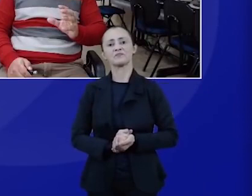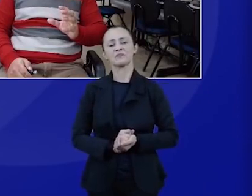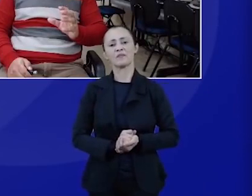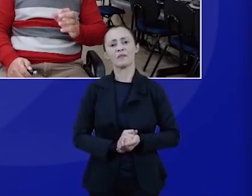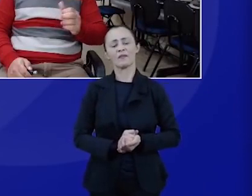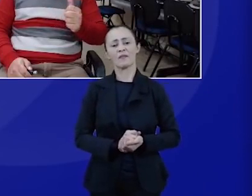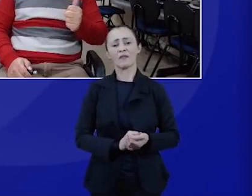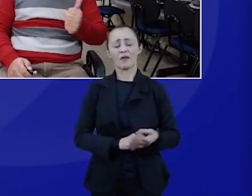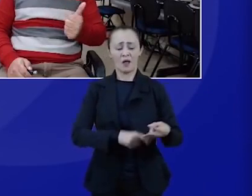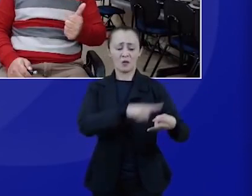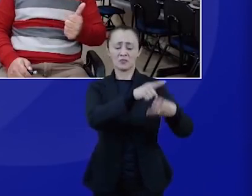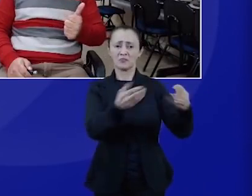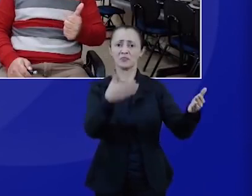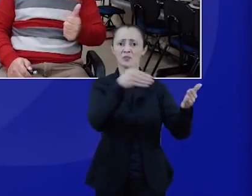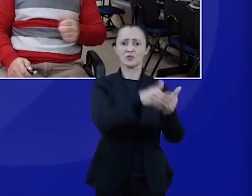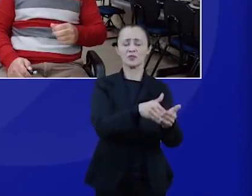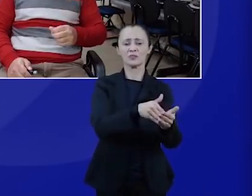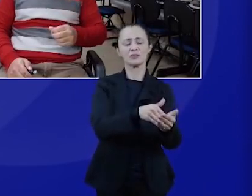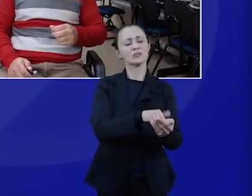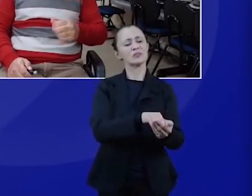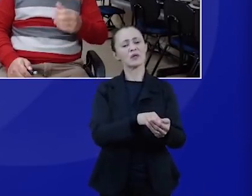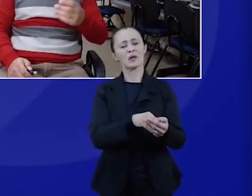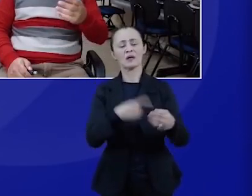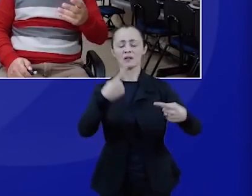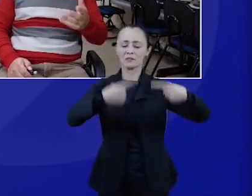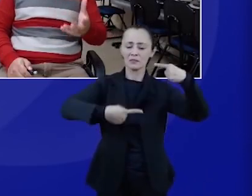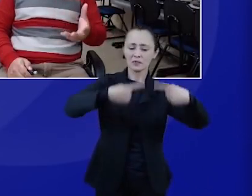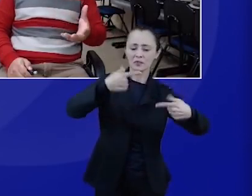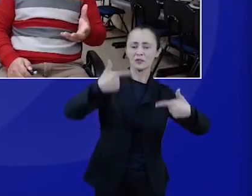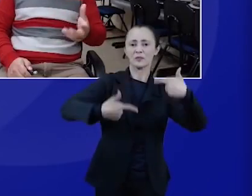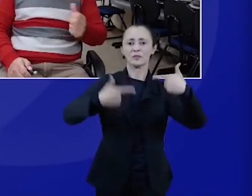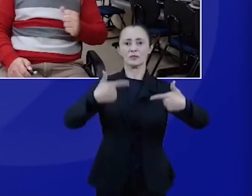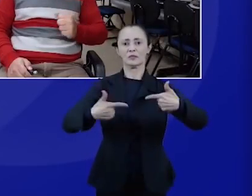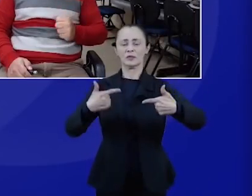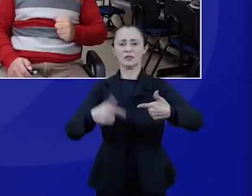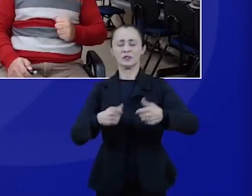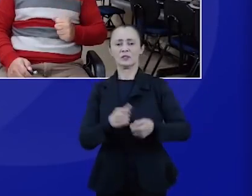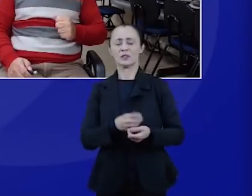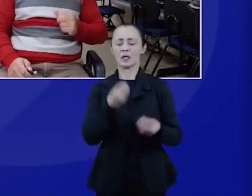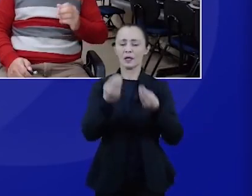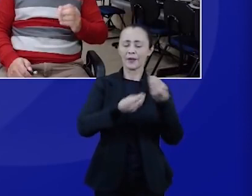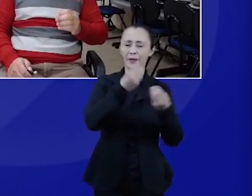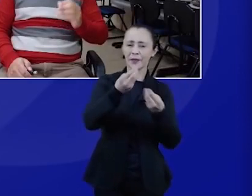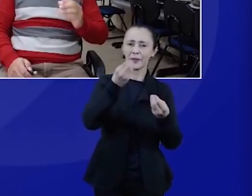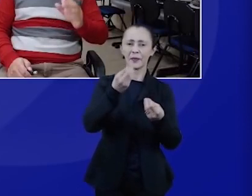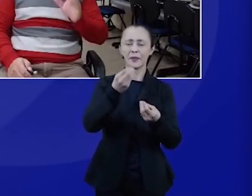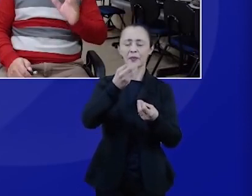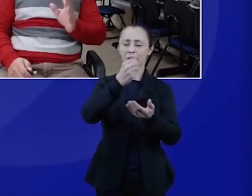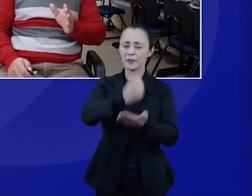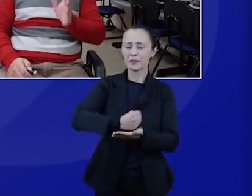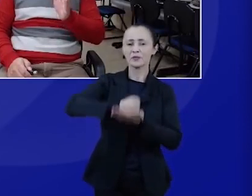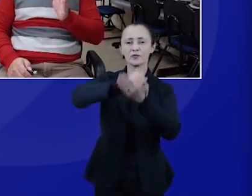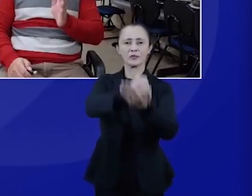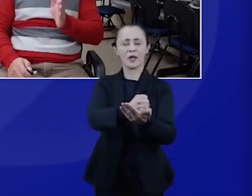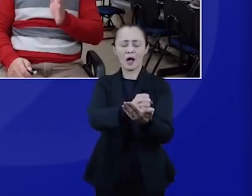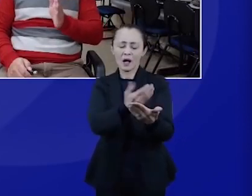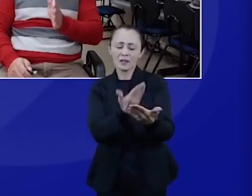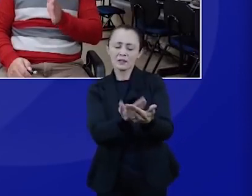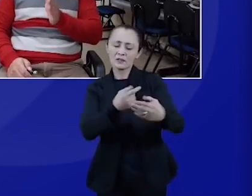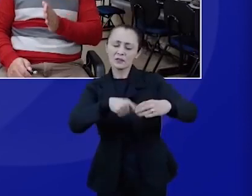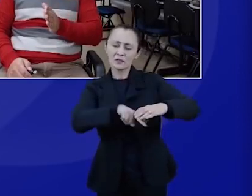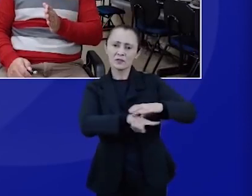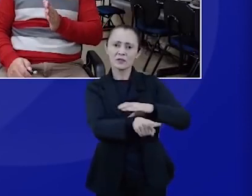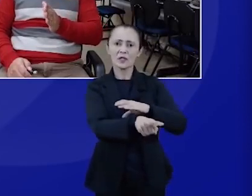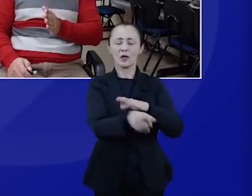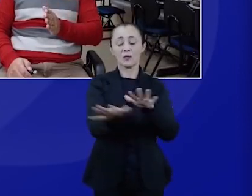nós apresentamos: discutir políticas públicas, evidenciar uma contribuição e estudar a importância dos